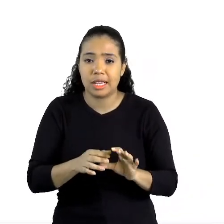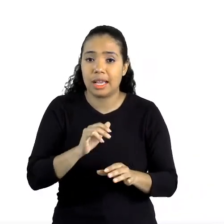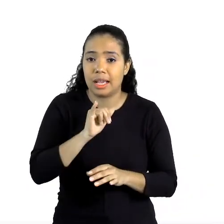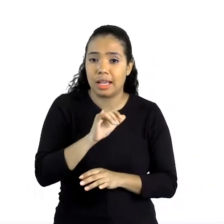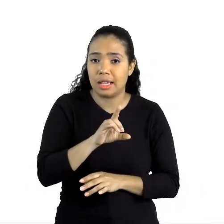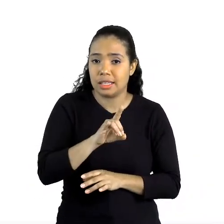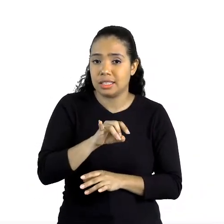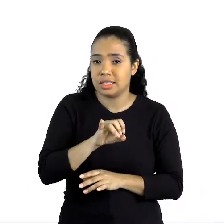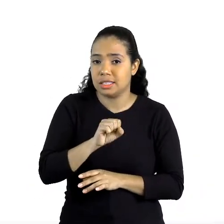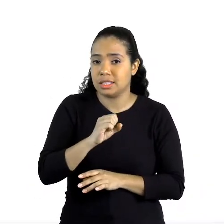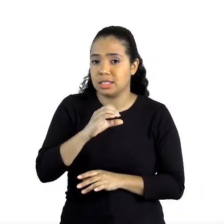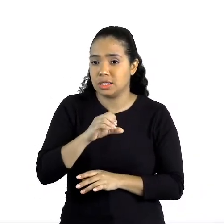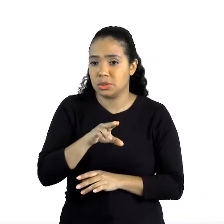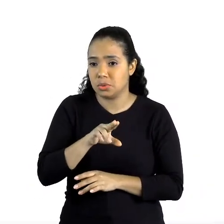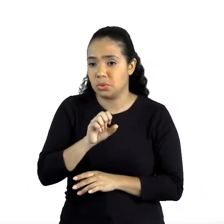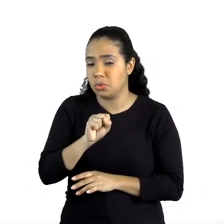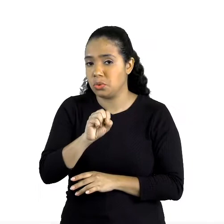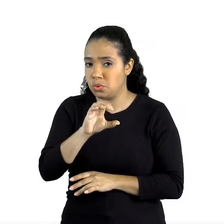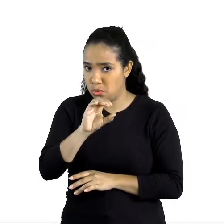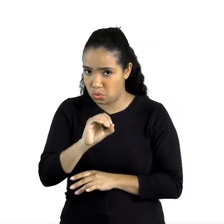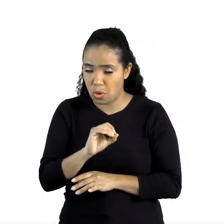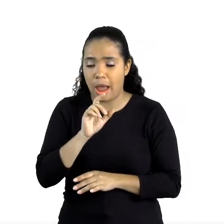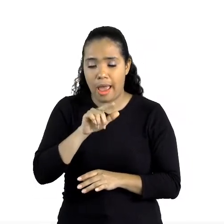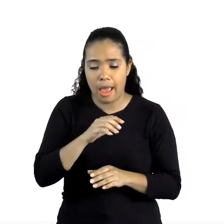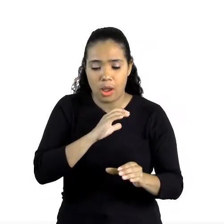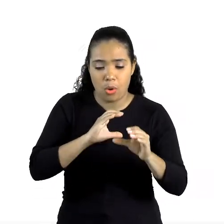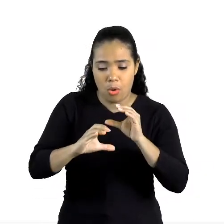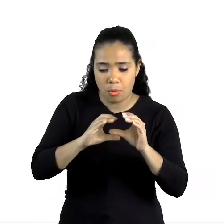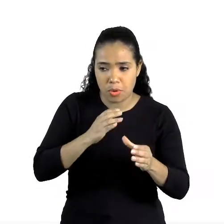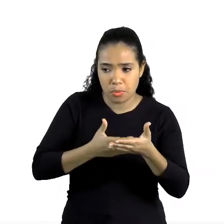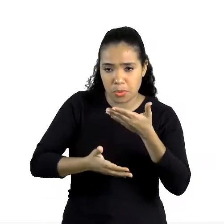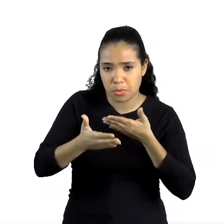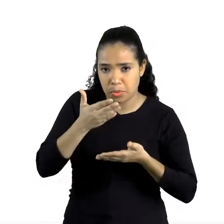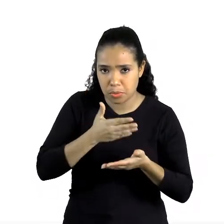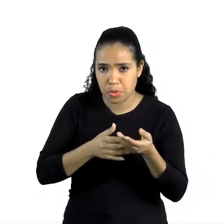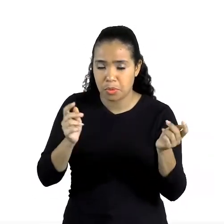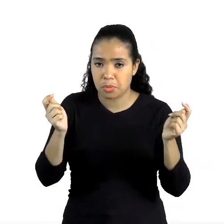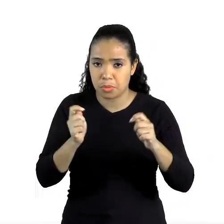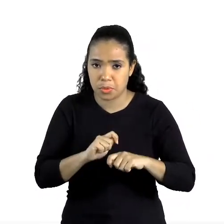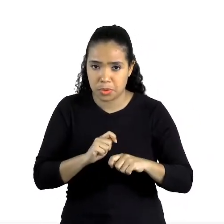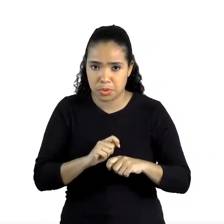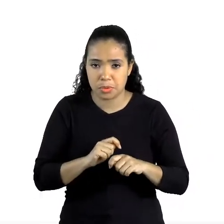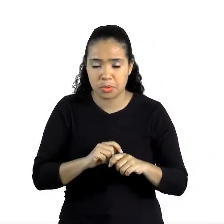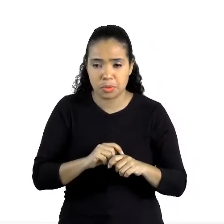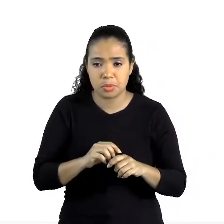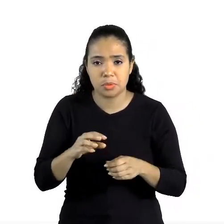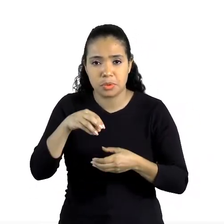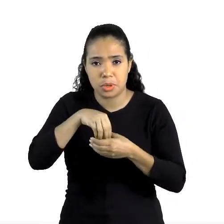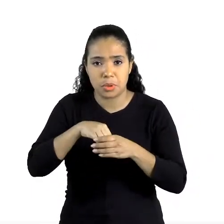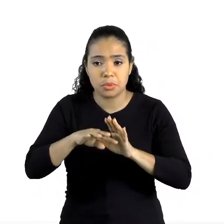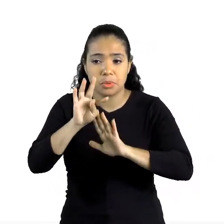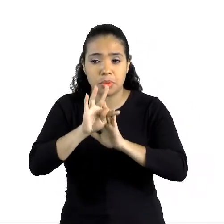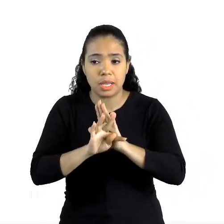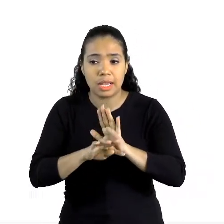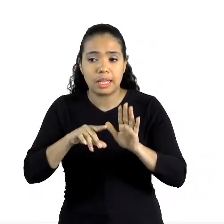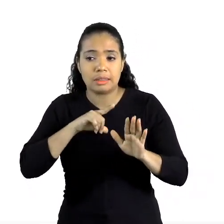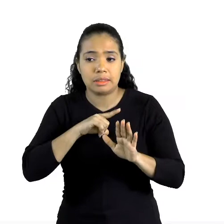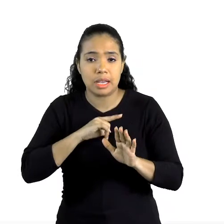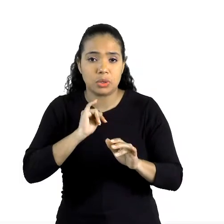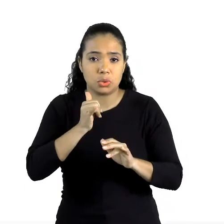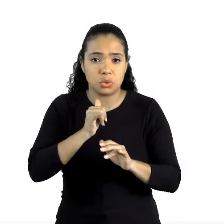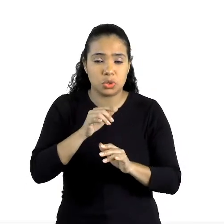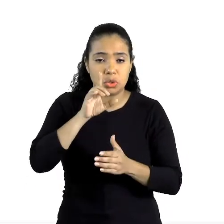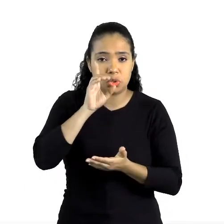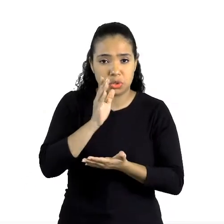gente? Discurso é o processo comunicativo capaz de construir sentido ao texto. Assim, temos o discurso direto e o